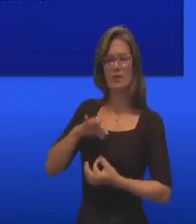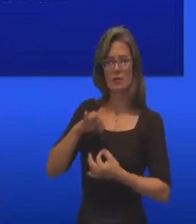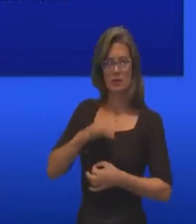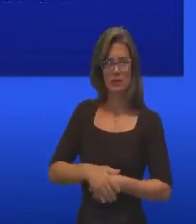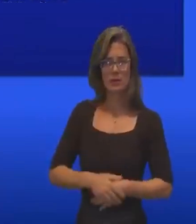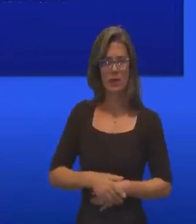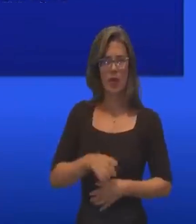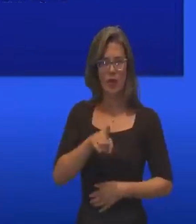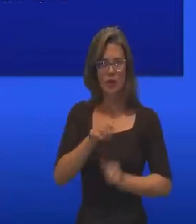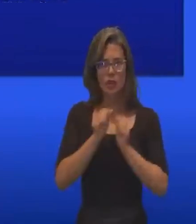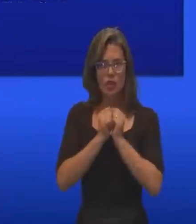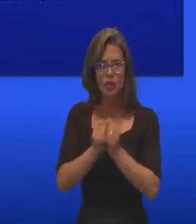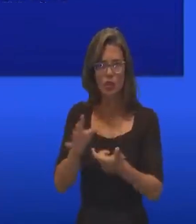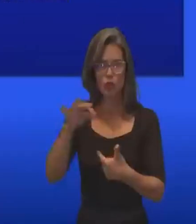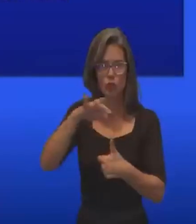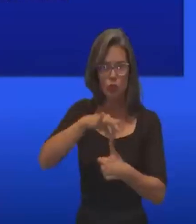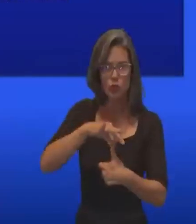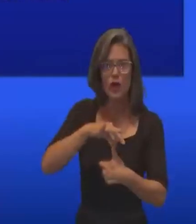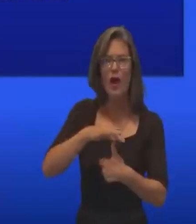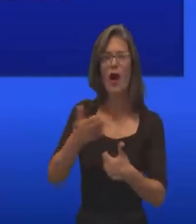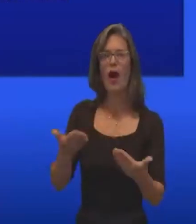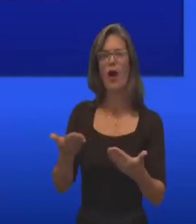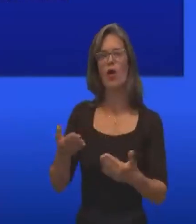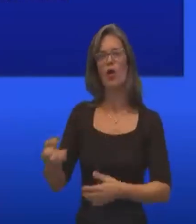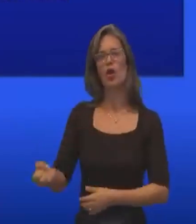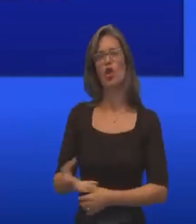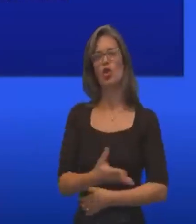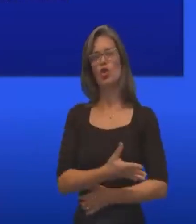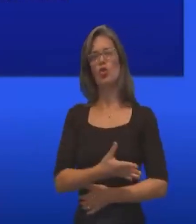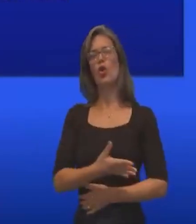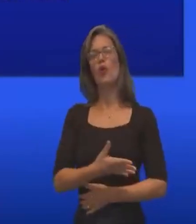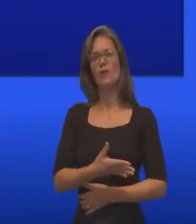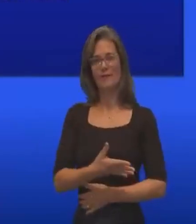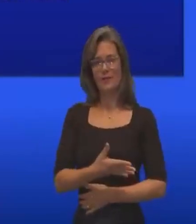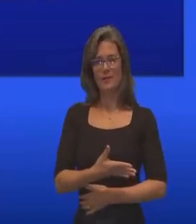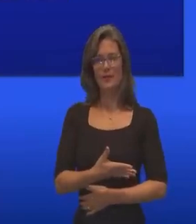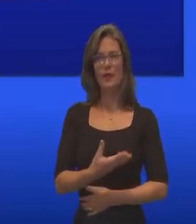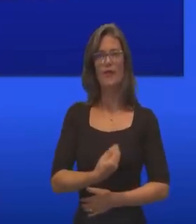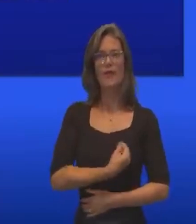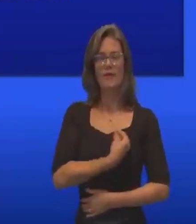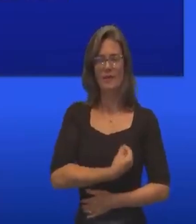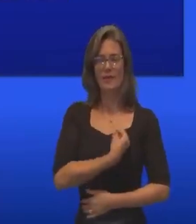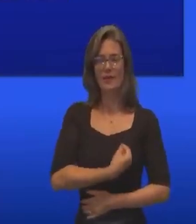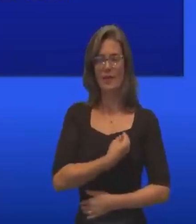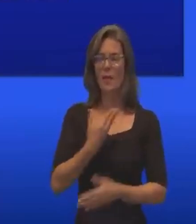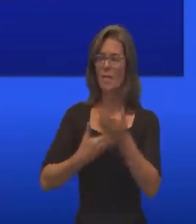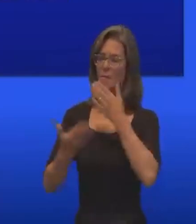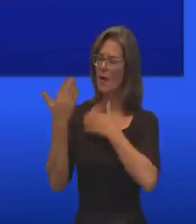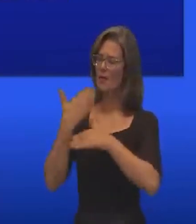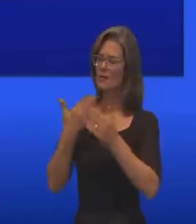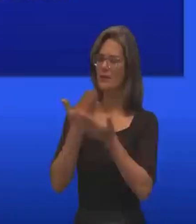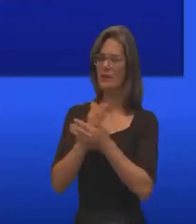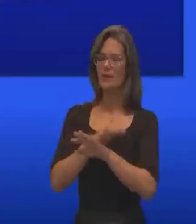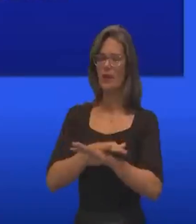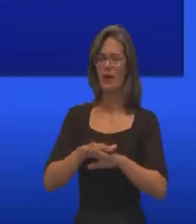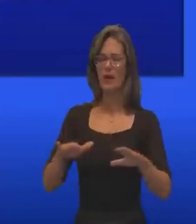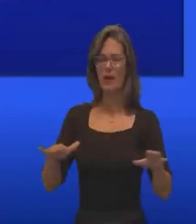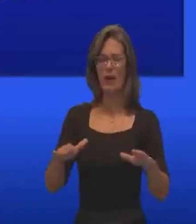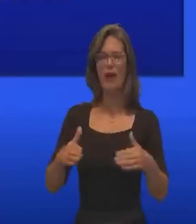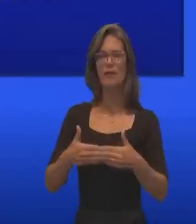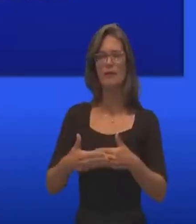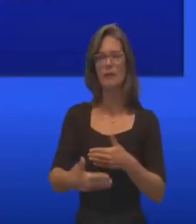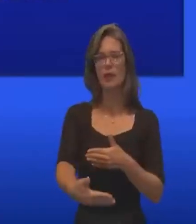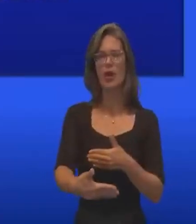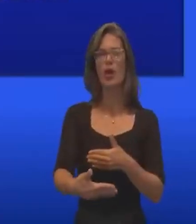Cristo, nova criatura é. As coisas antigas já passaram, eis que